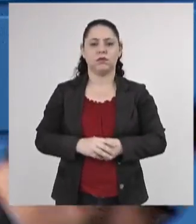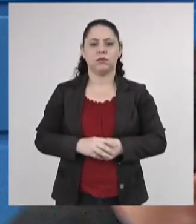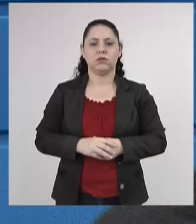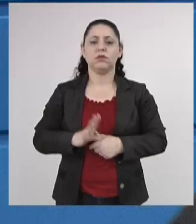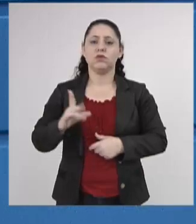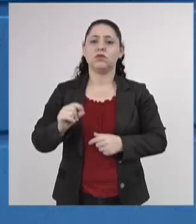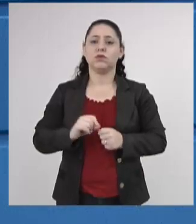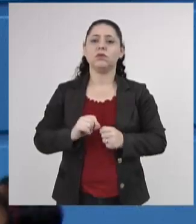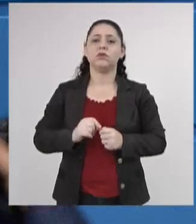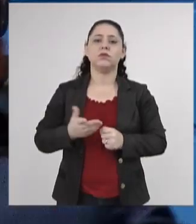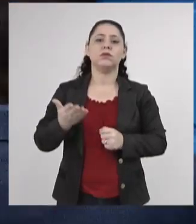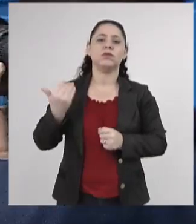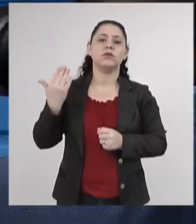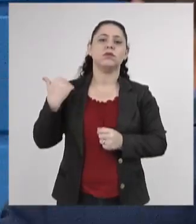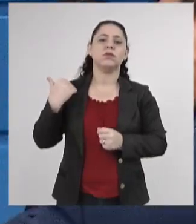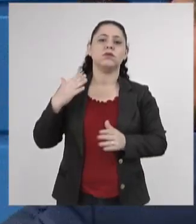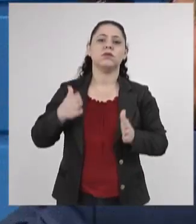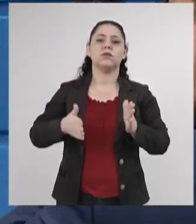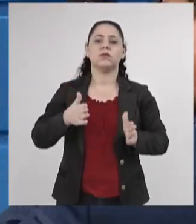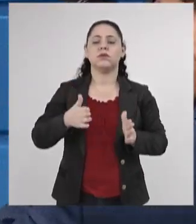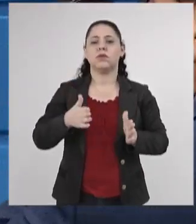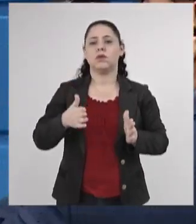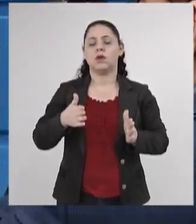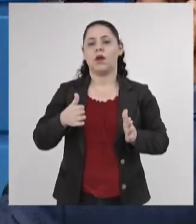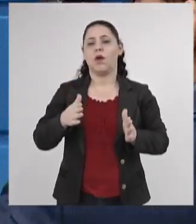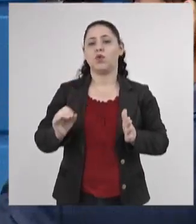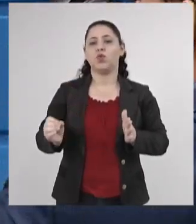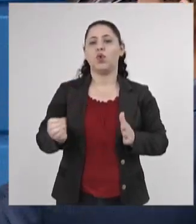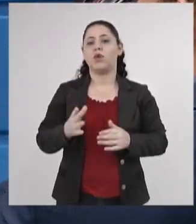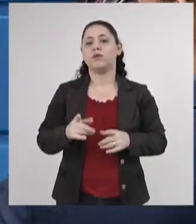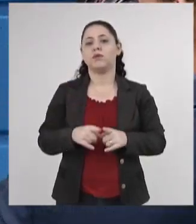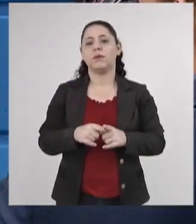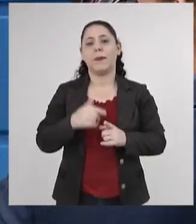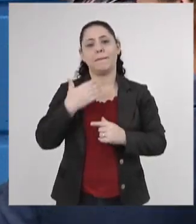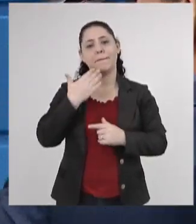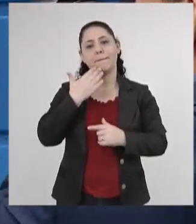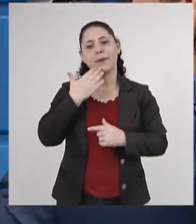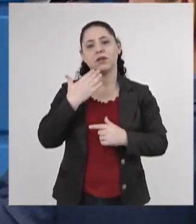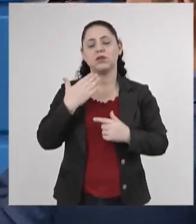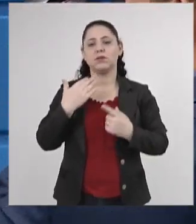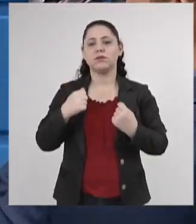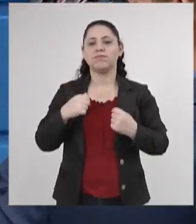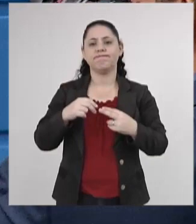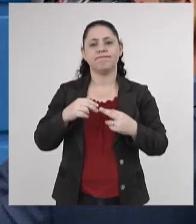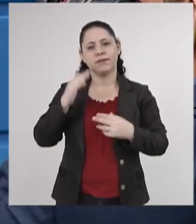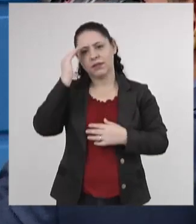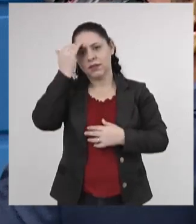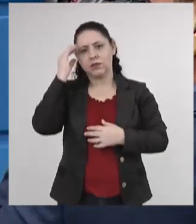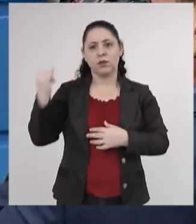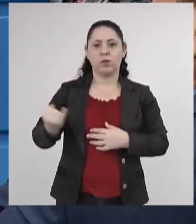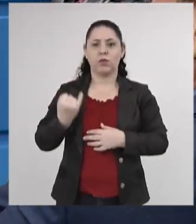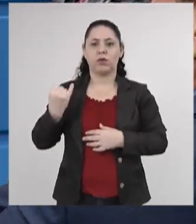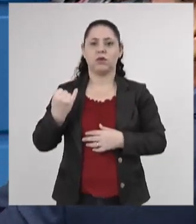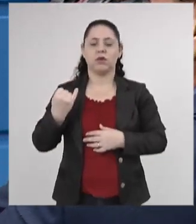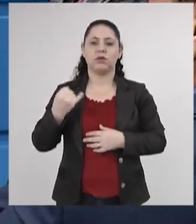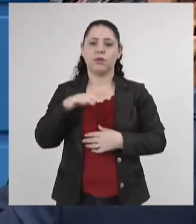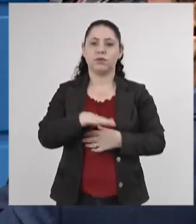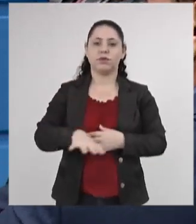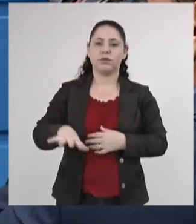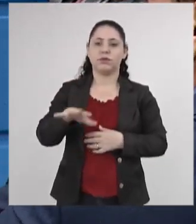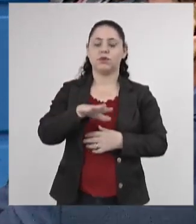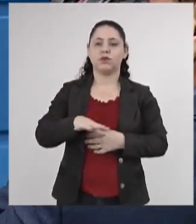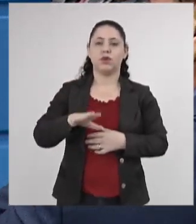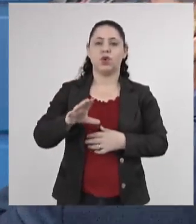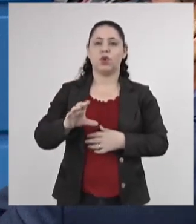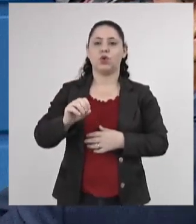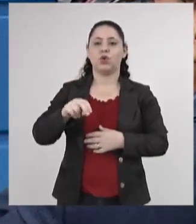que eu já fiz no outro mandato e algo que a gente realmente aspira e entende de muita importância para a nossa região do Cone